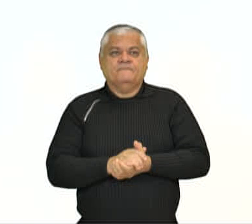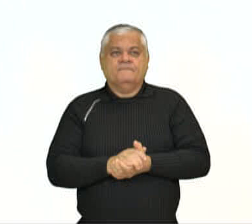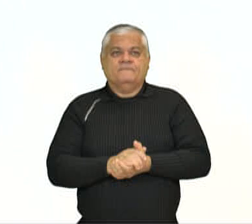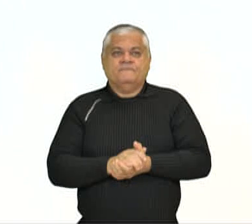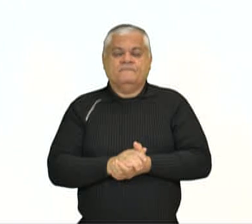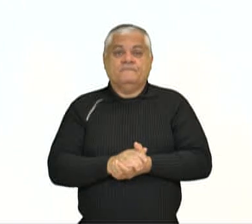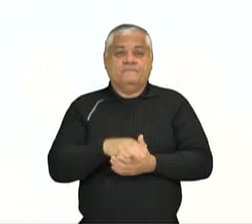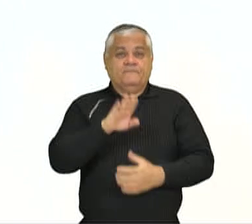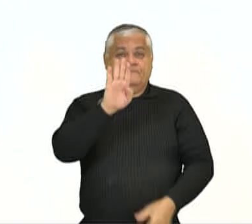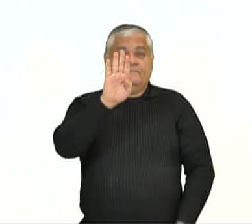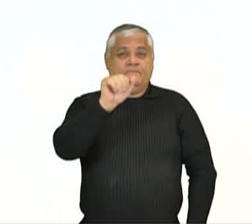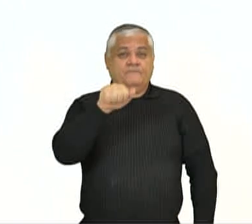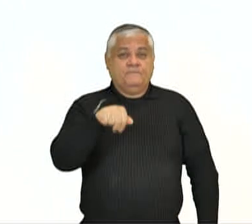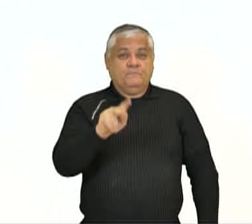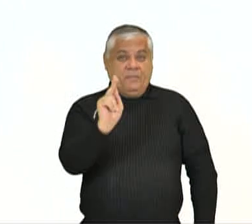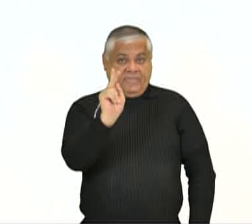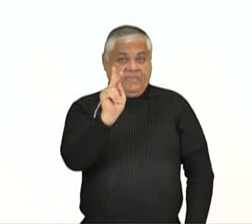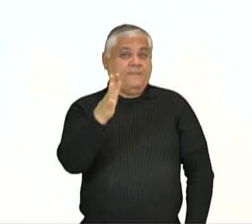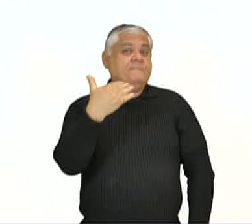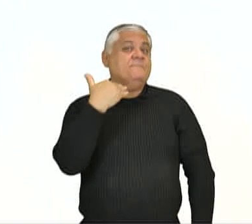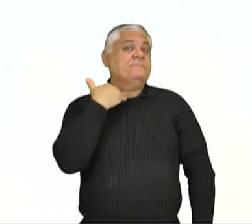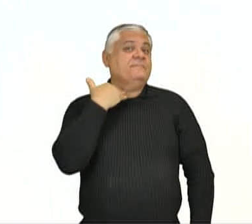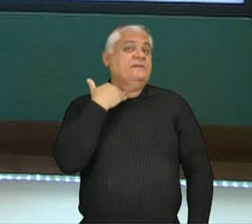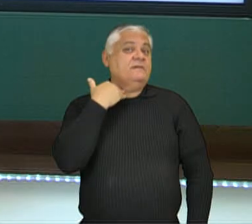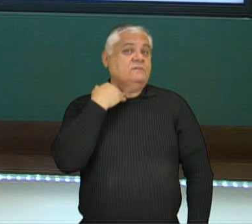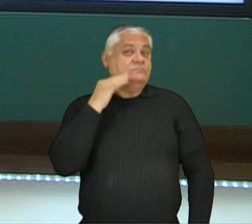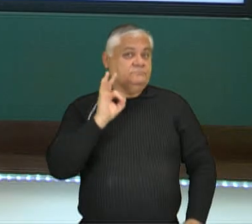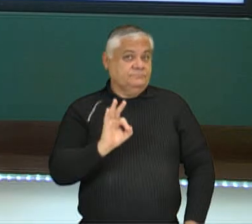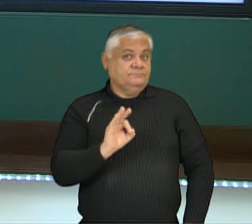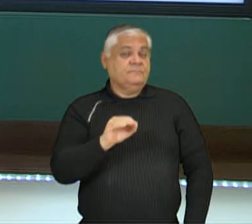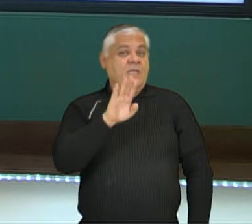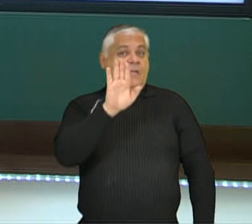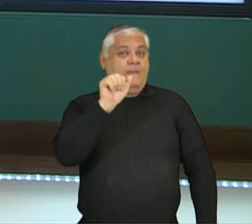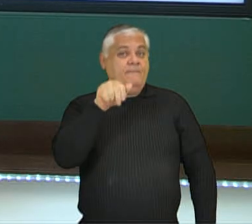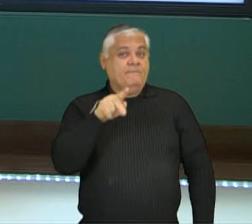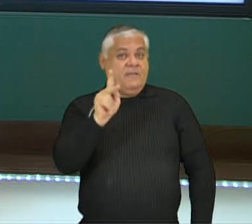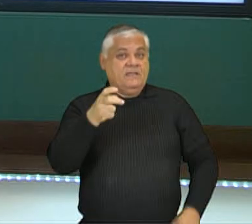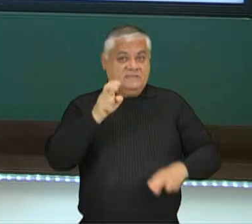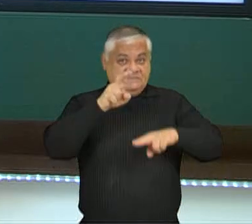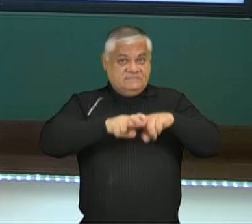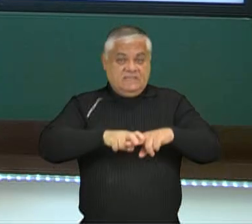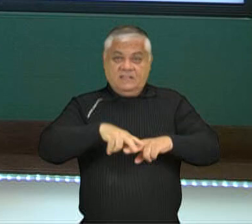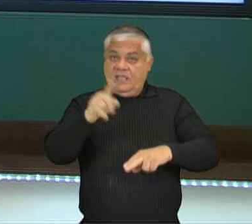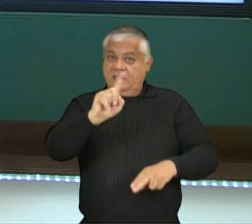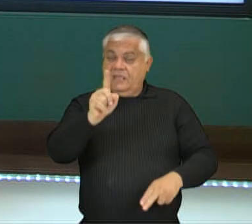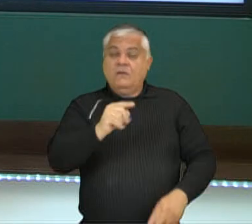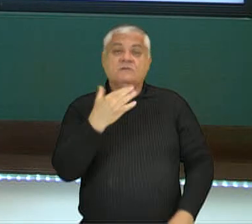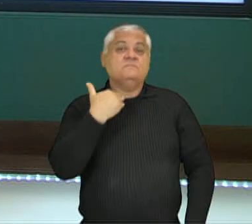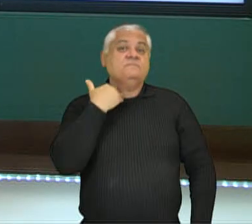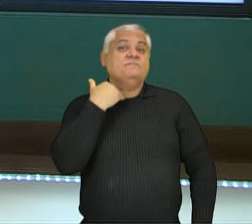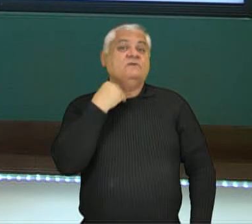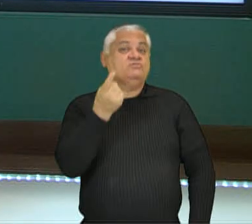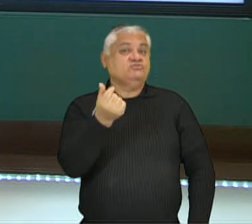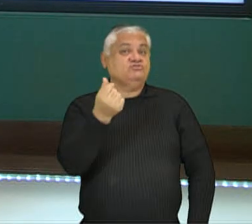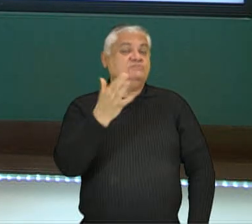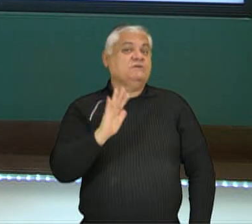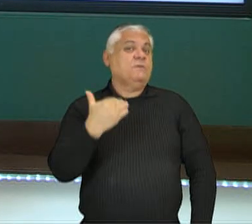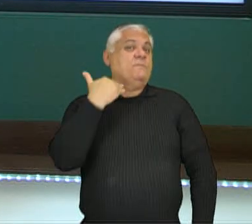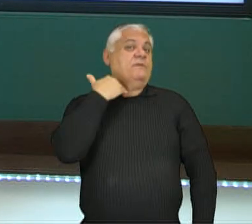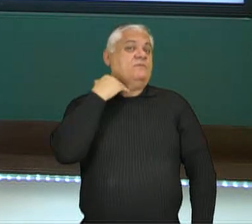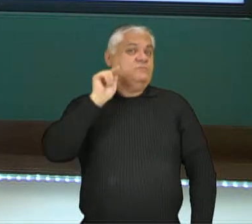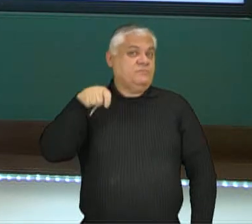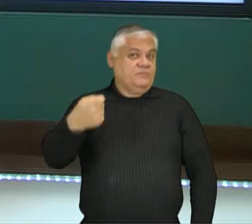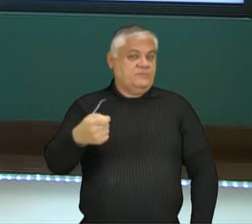Bank. Bank de banco. Banco não de sentar, não, tá, gente? Banco de dinheiro mesmo. Tá